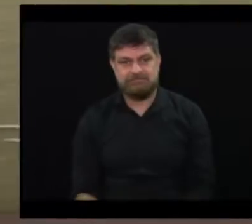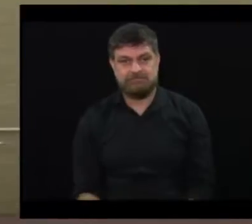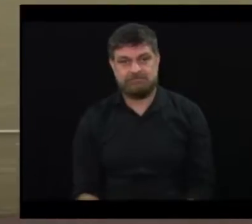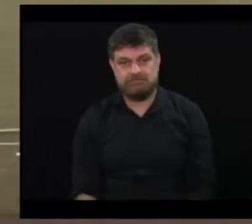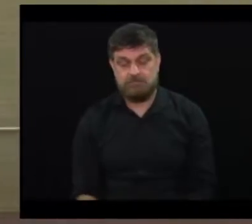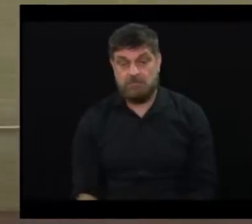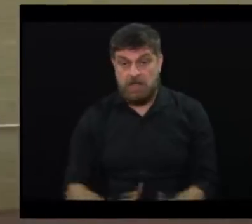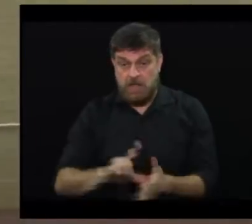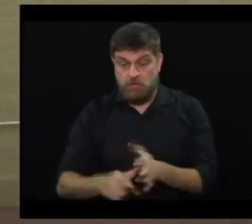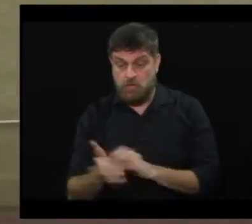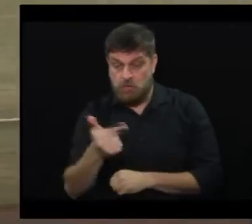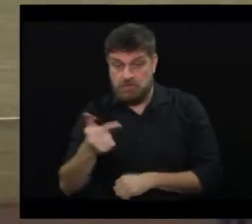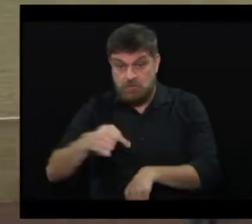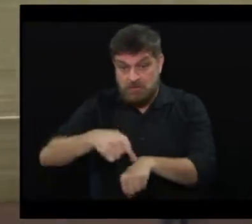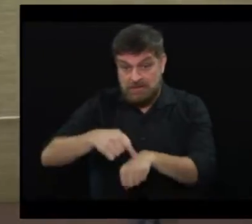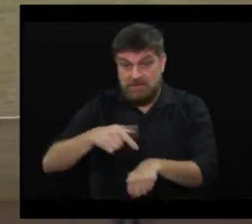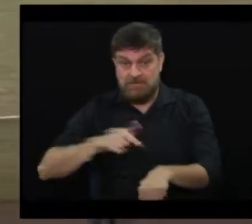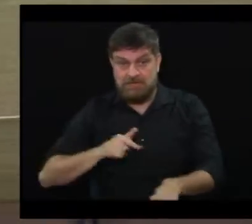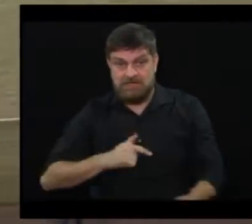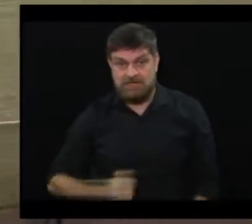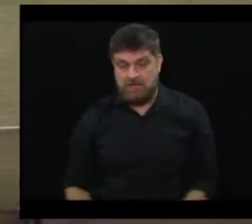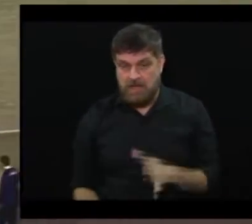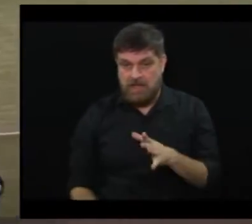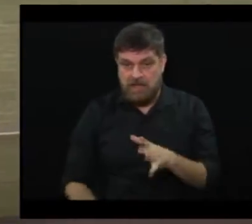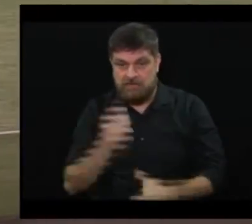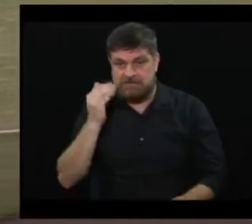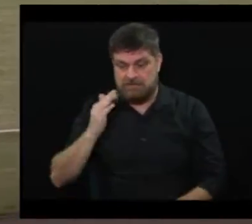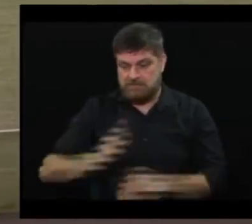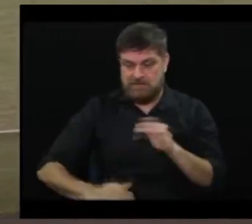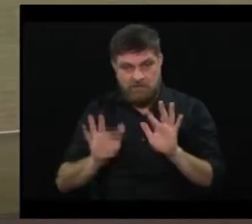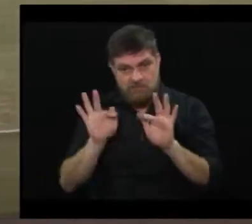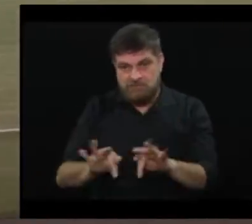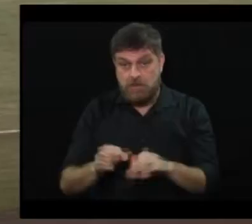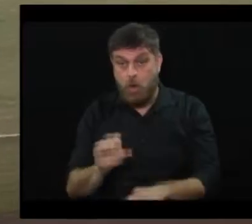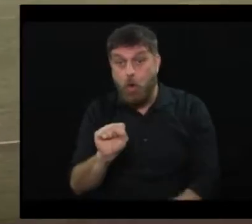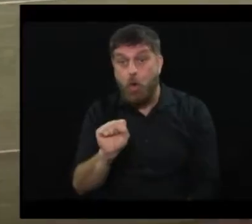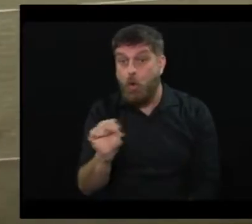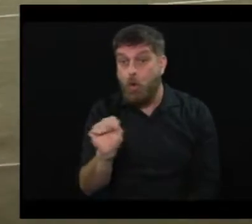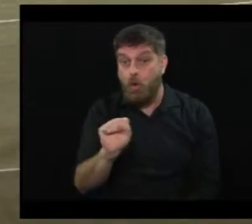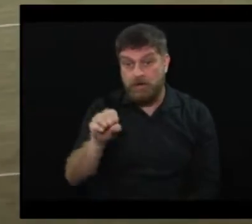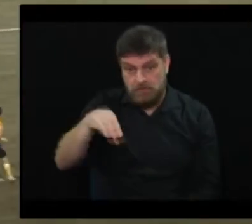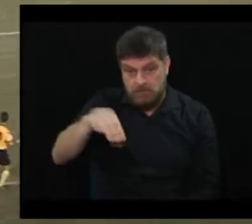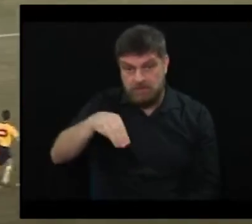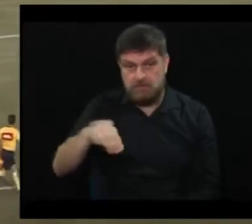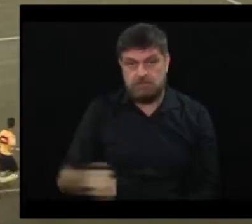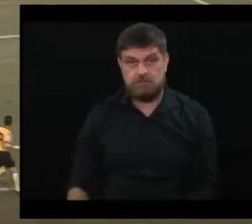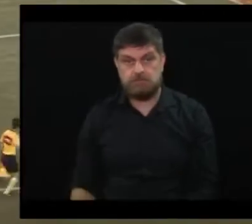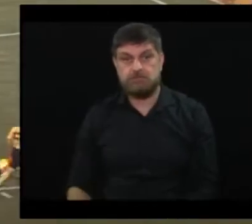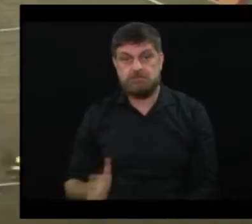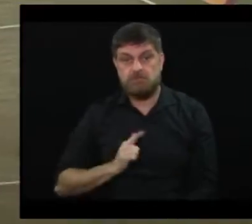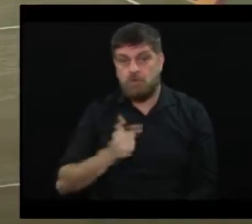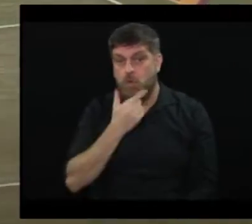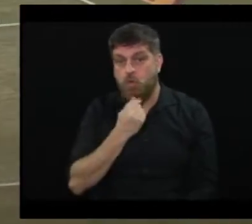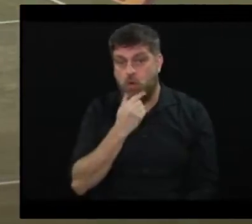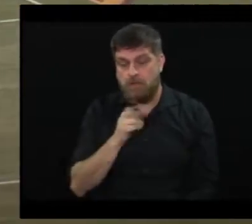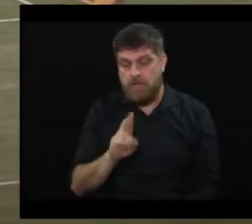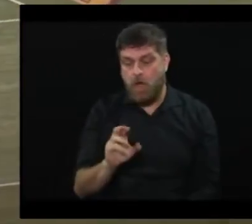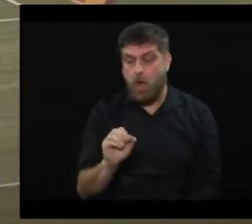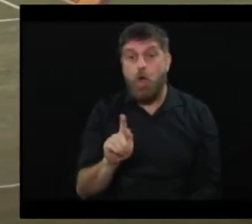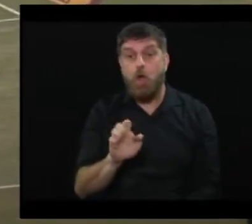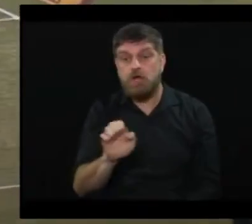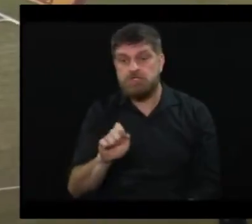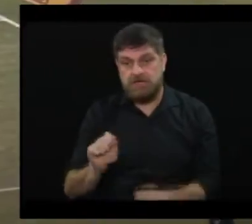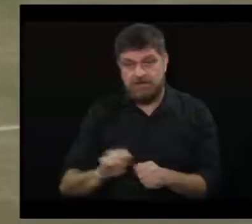No segundo tempo veio o golpe final. Logo aos 8 minutos, após troca de passes, Roger serviu Marquinhos, que